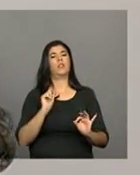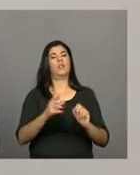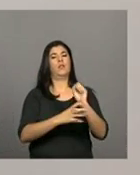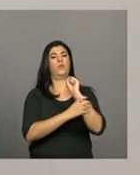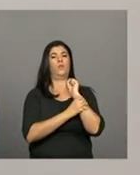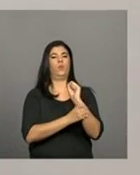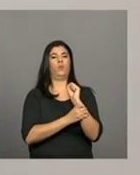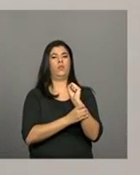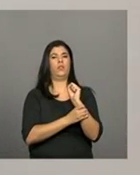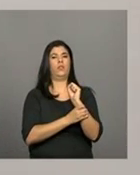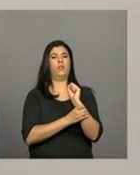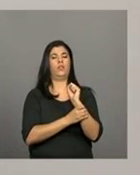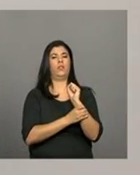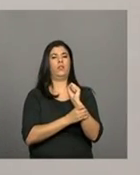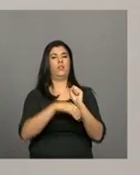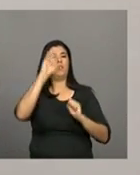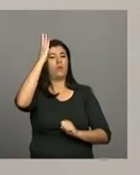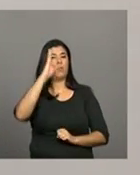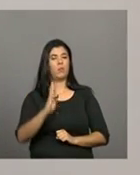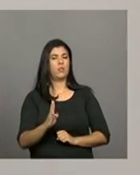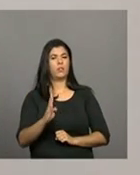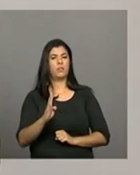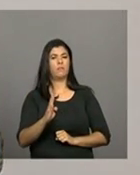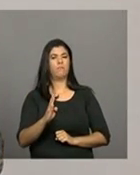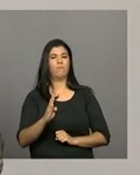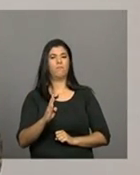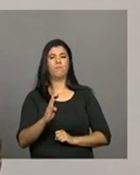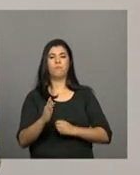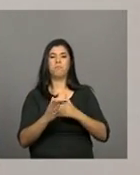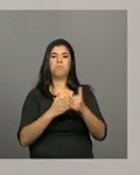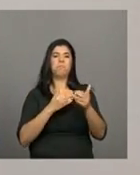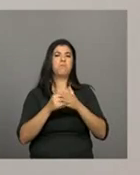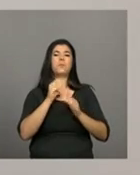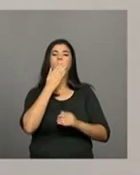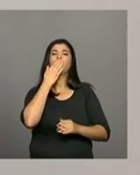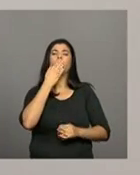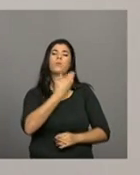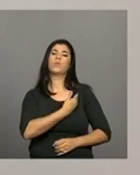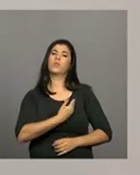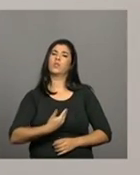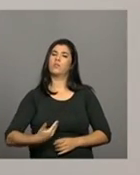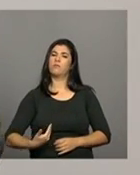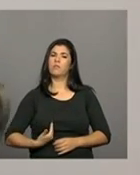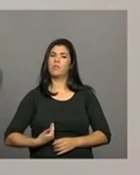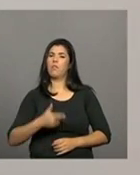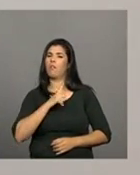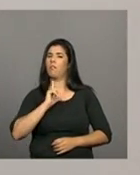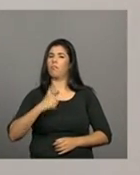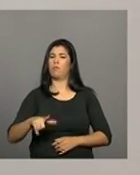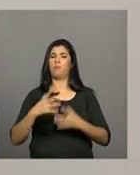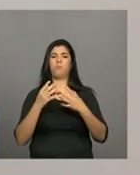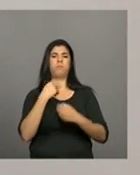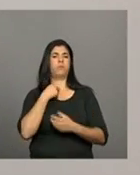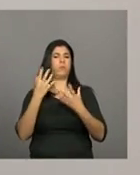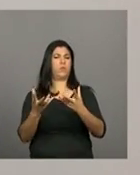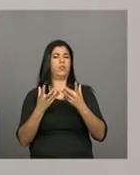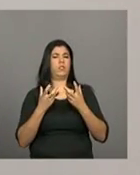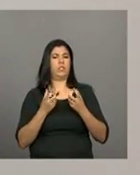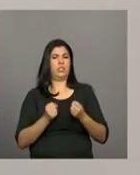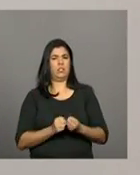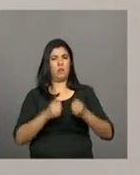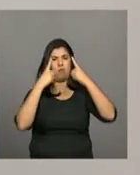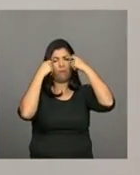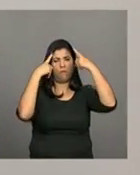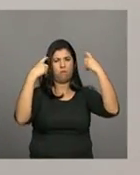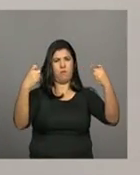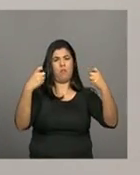o Estado brasileiro, não importa que governo, tenha tolerância zero em relação à violência que